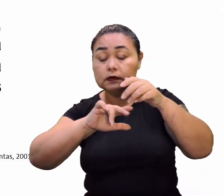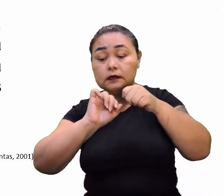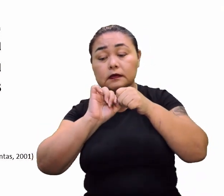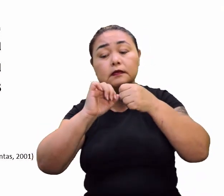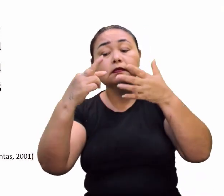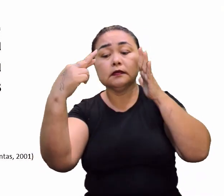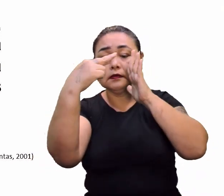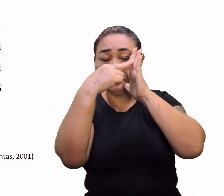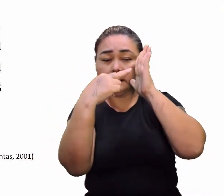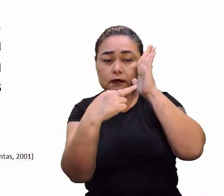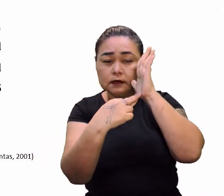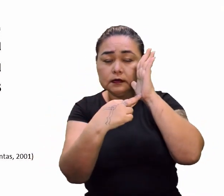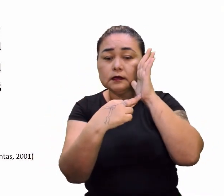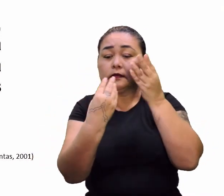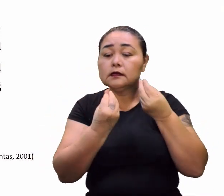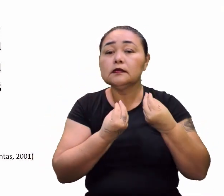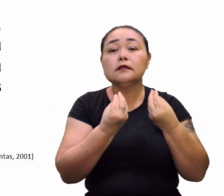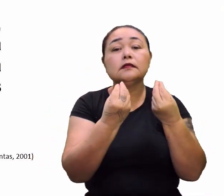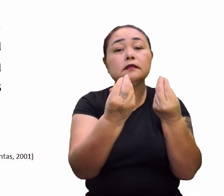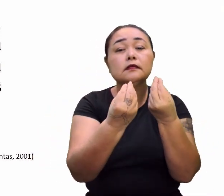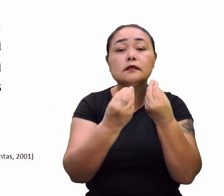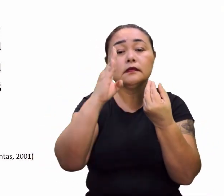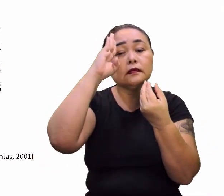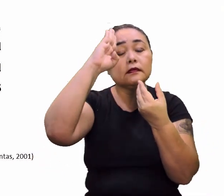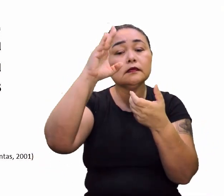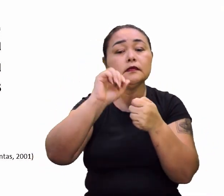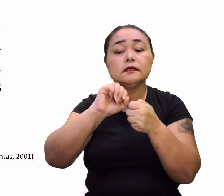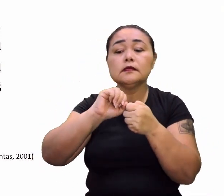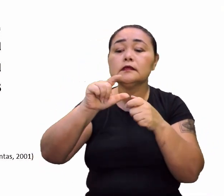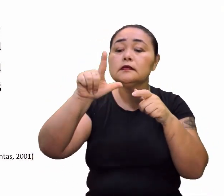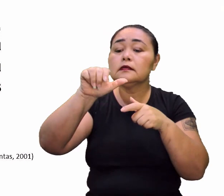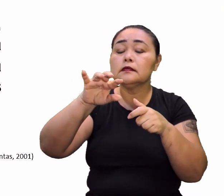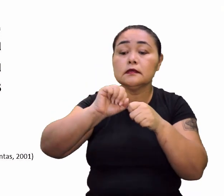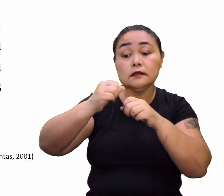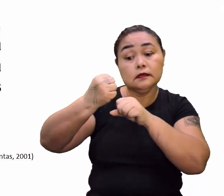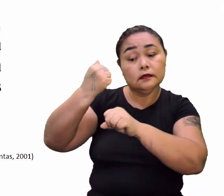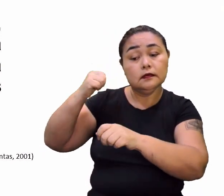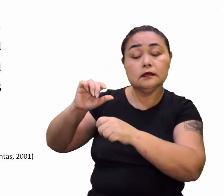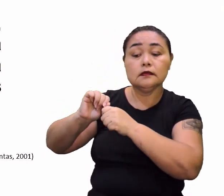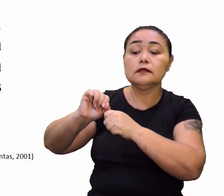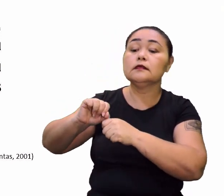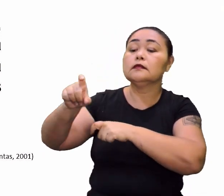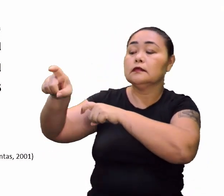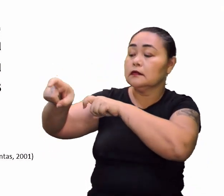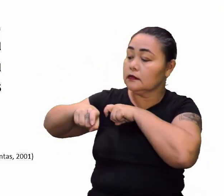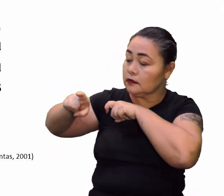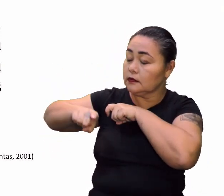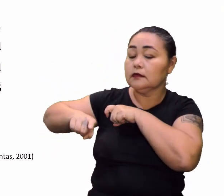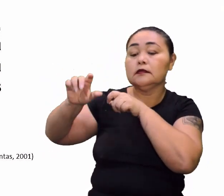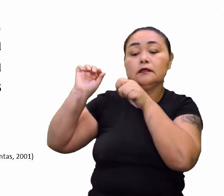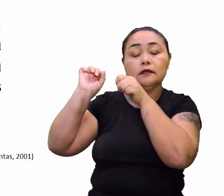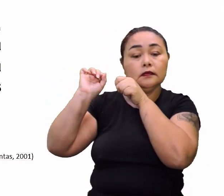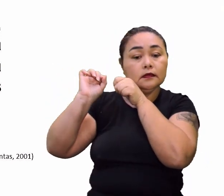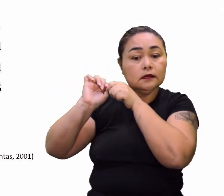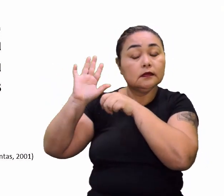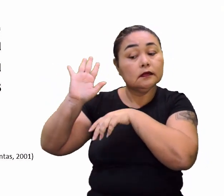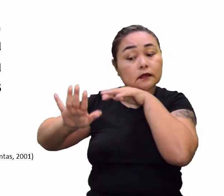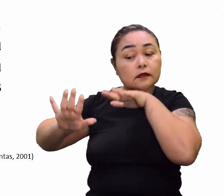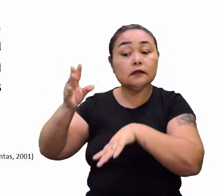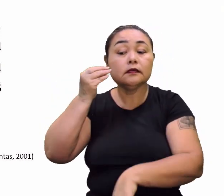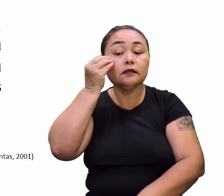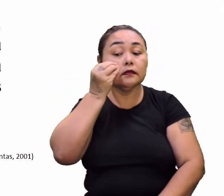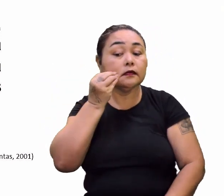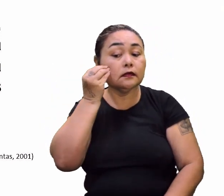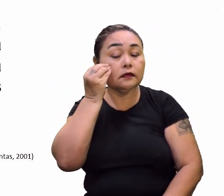algumas regras para a doações, principalmente desses lotes maiores. O cara tinha que produzir, ele tinha que já ter alguma